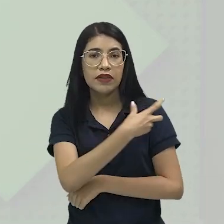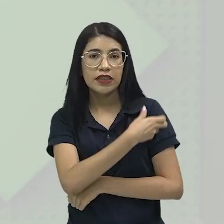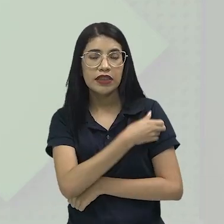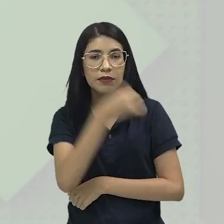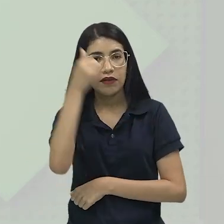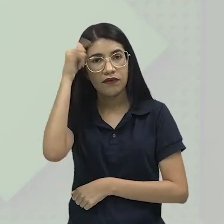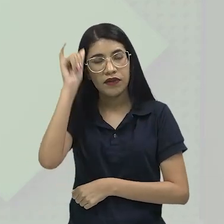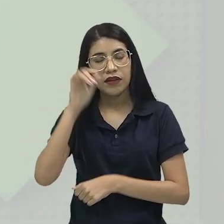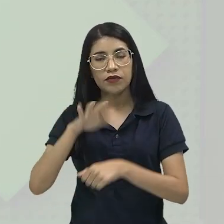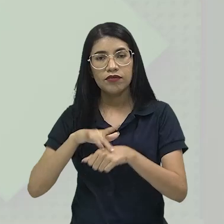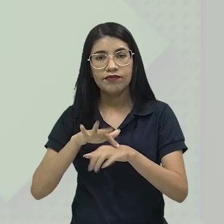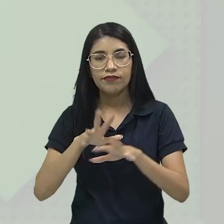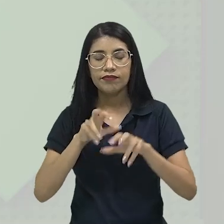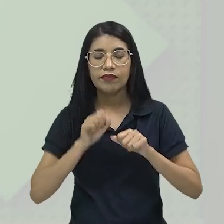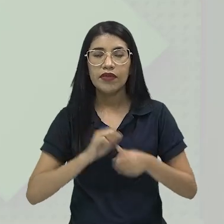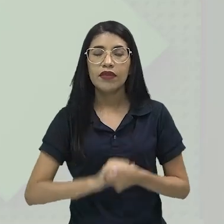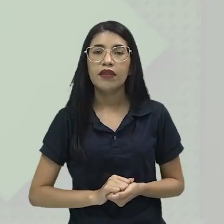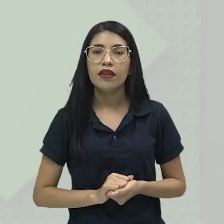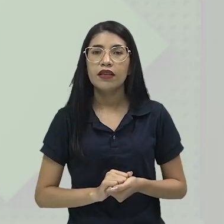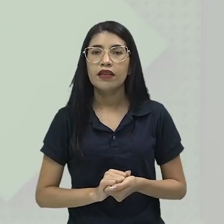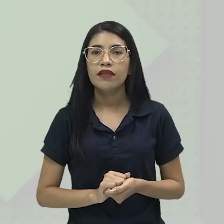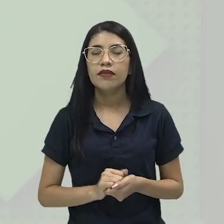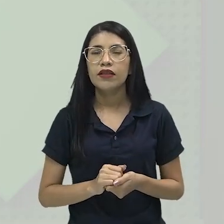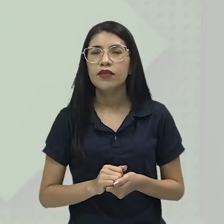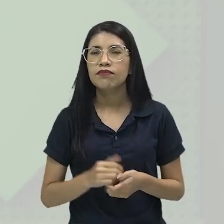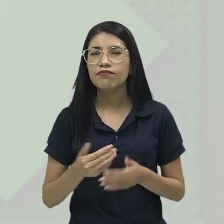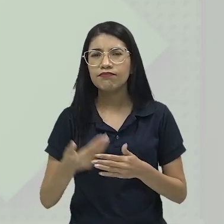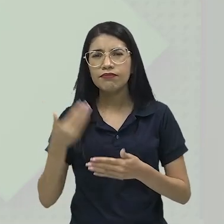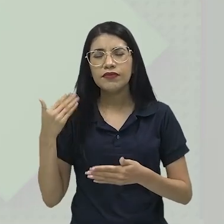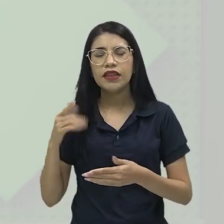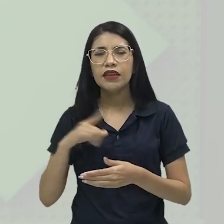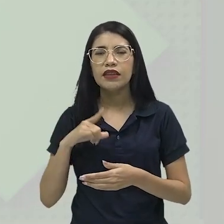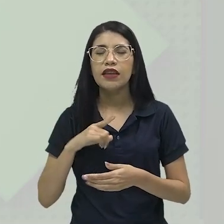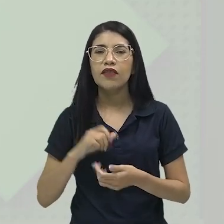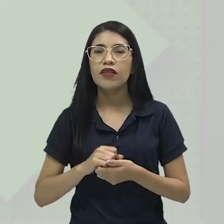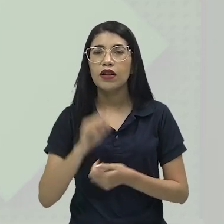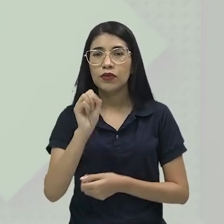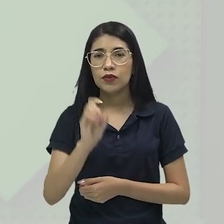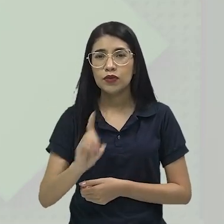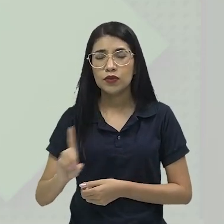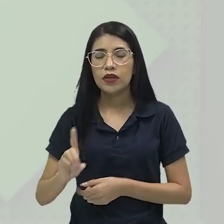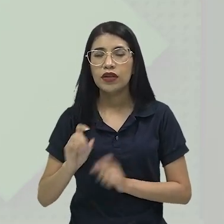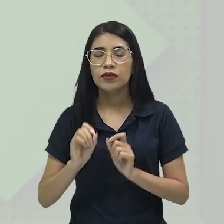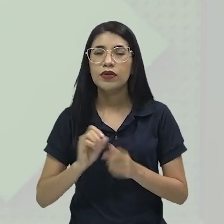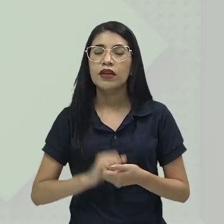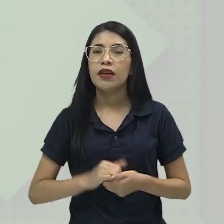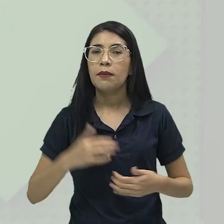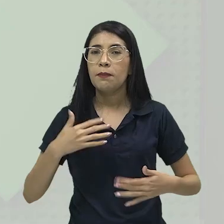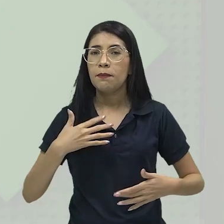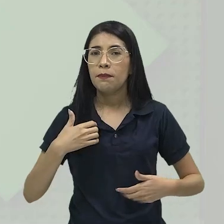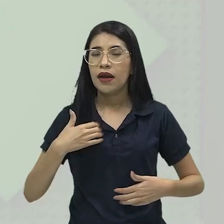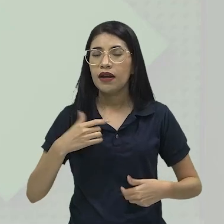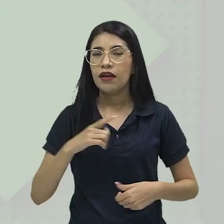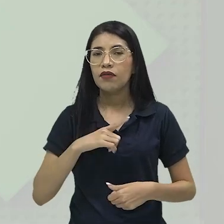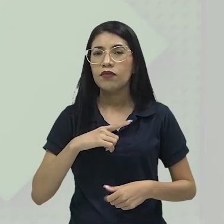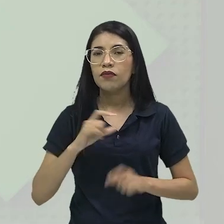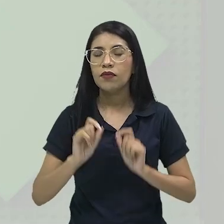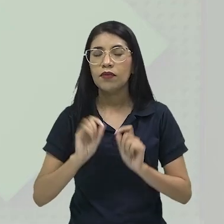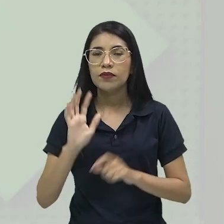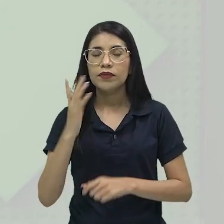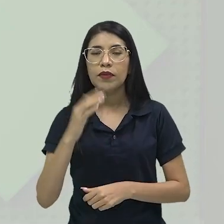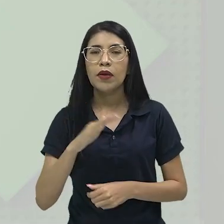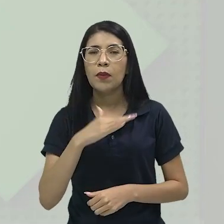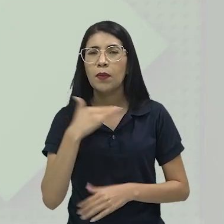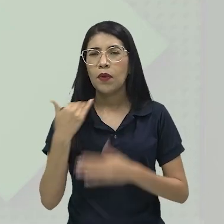prevenir. E aí a gente teve um surto recentemente no sudeste do país, em que macacos apareceram mortos e